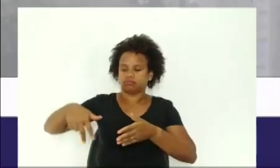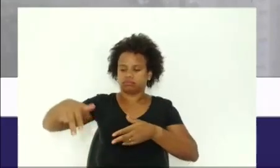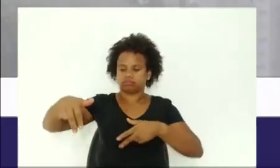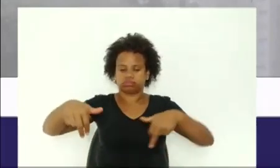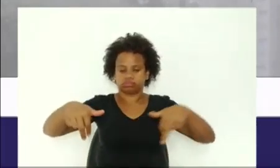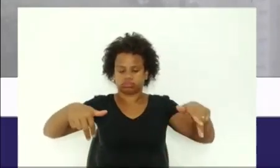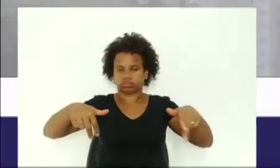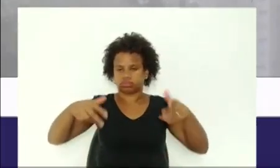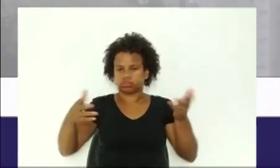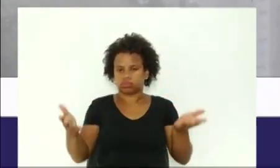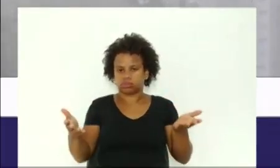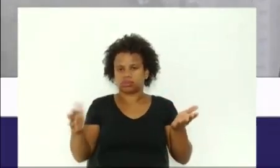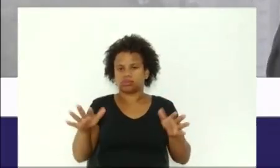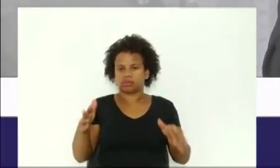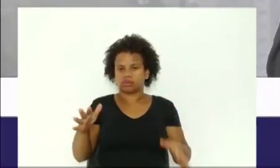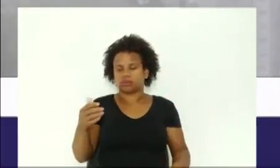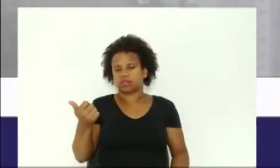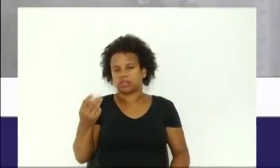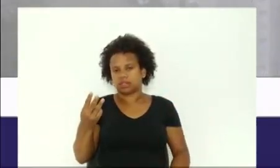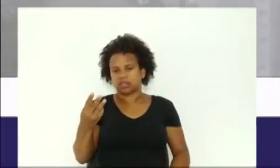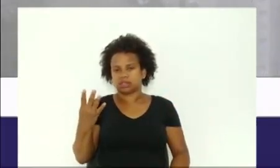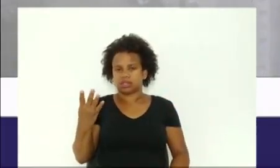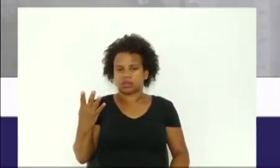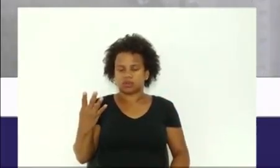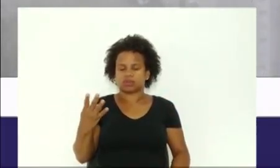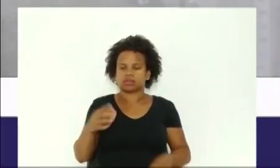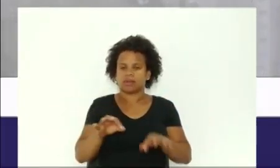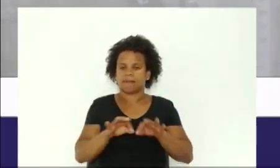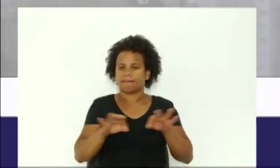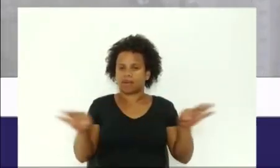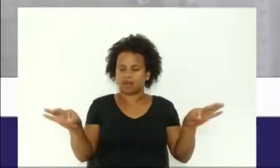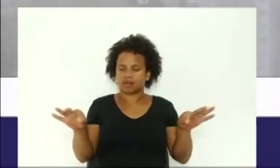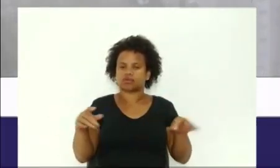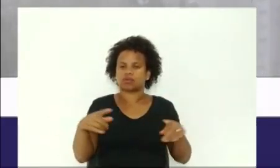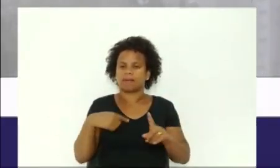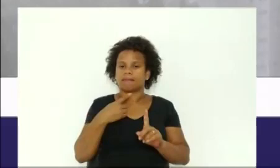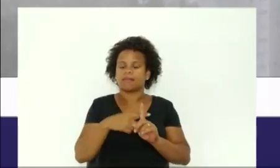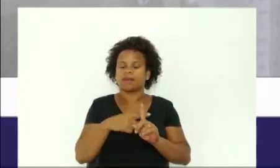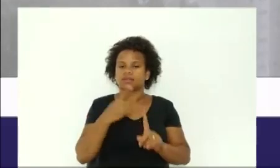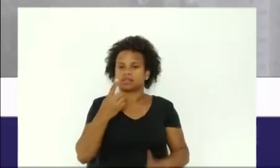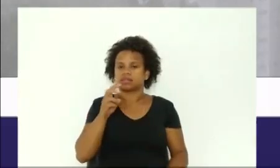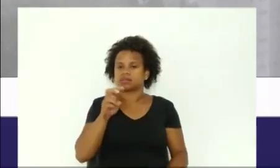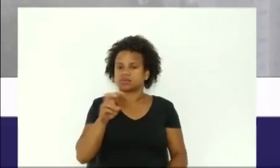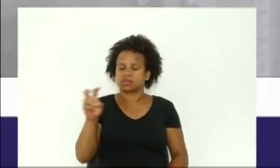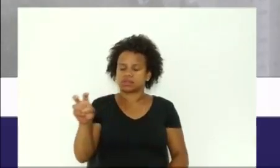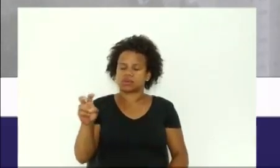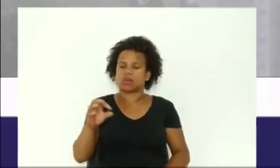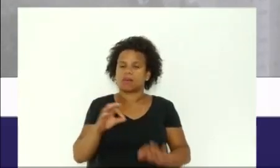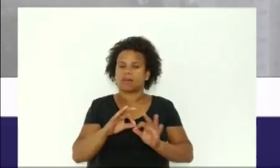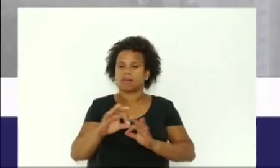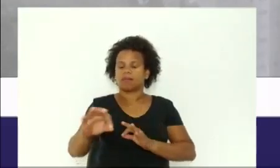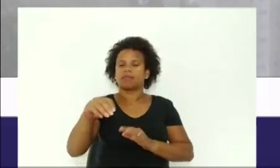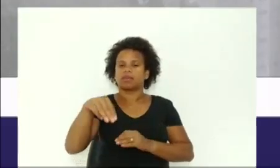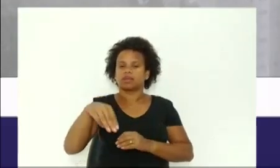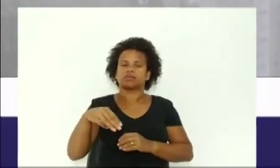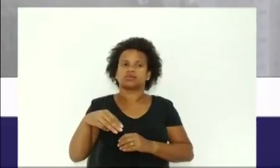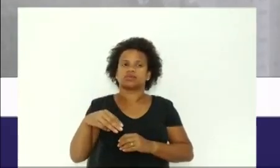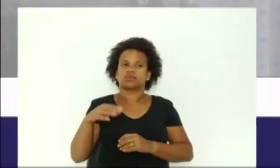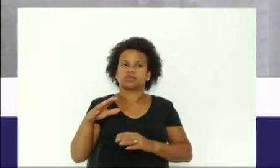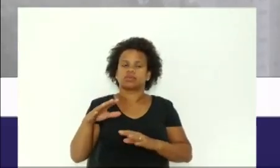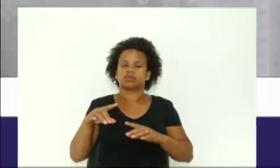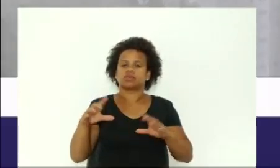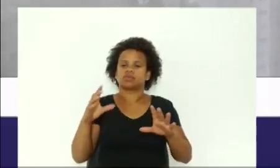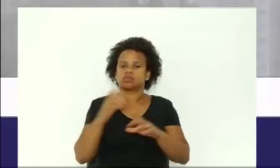de 13 a 14 metros, mais 155 metros de extensão, que dá em torno desses